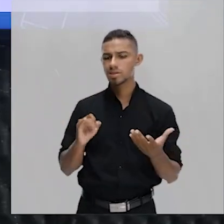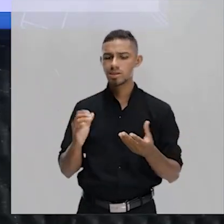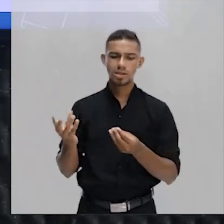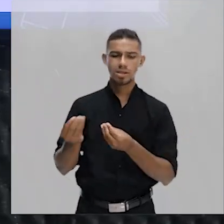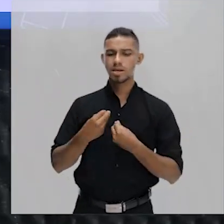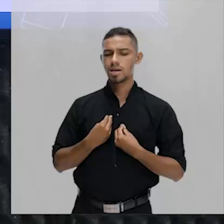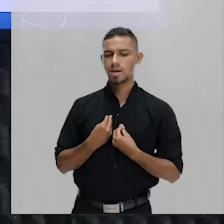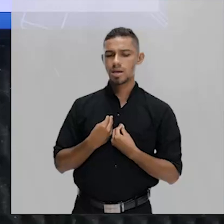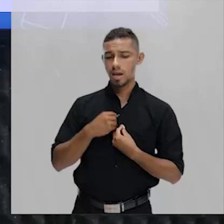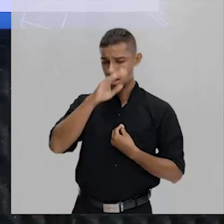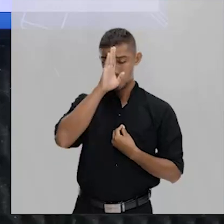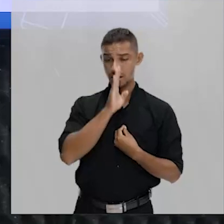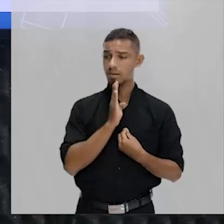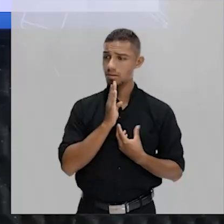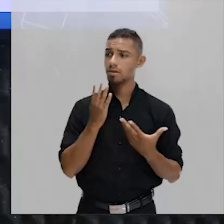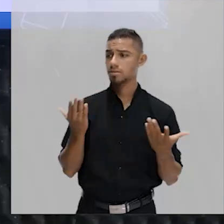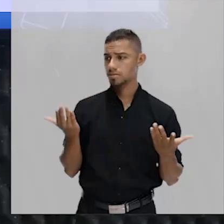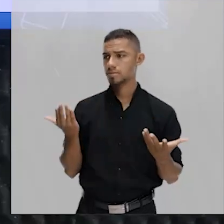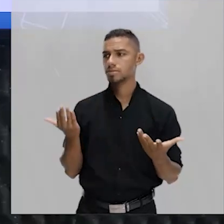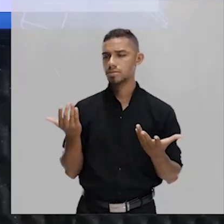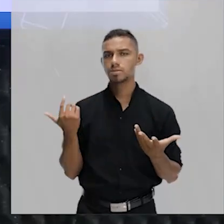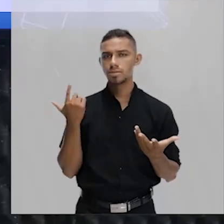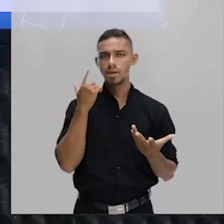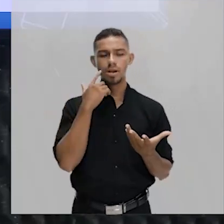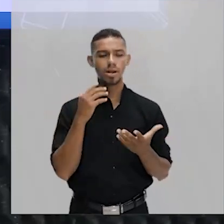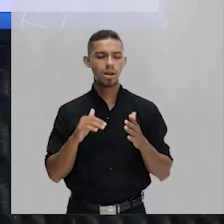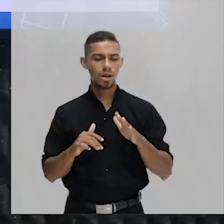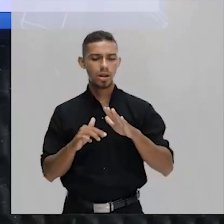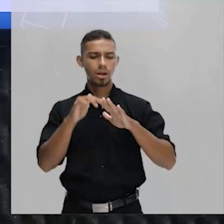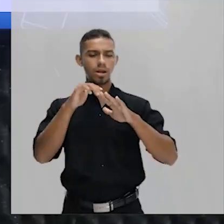Sair é para fora, subir para